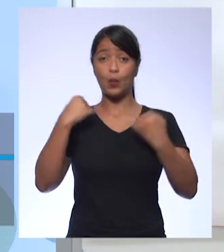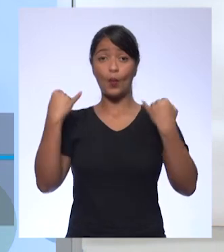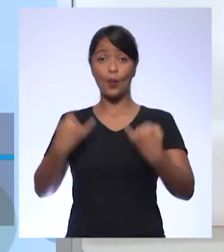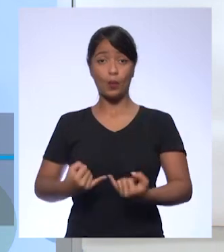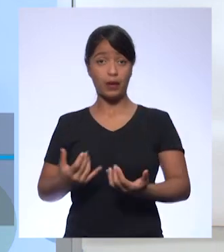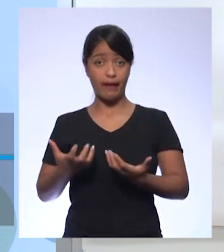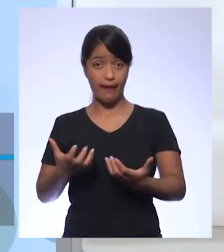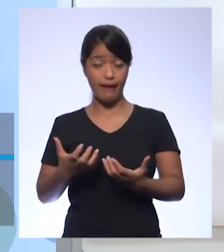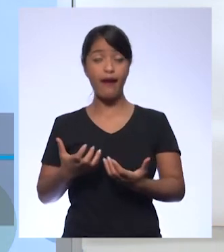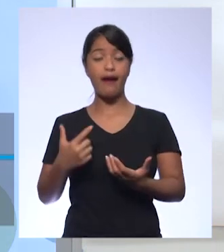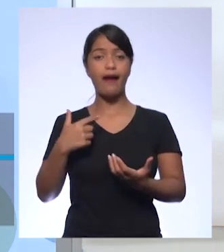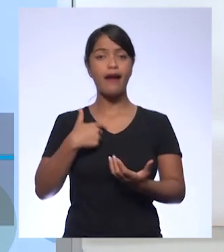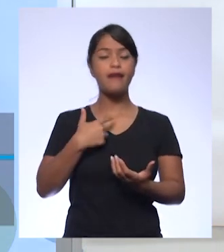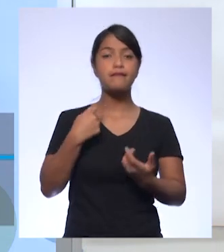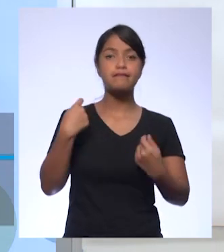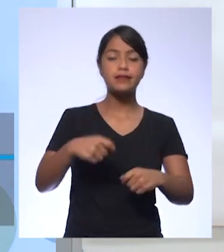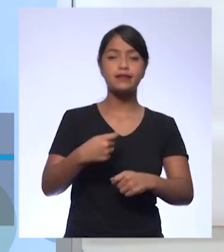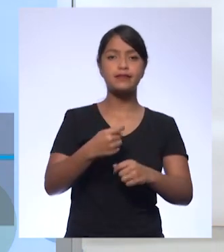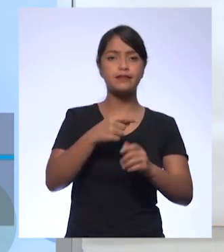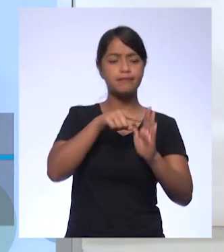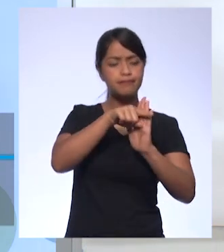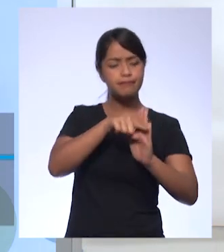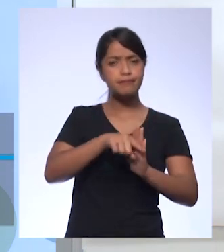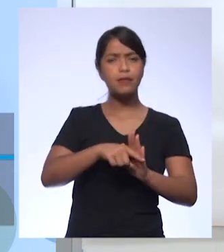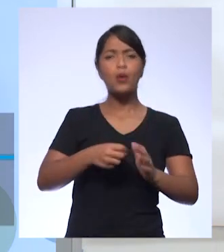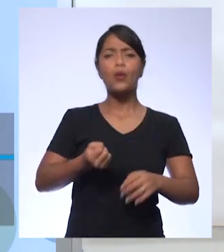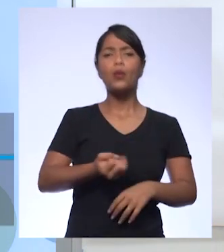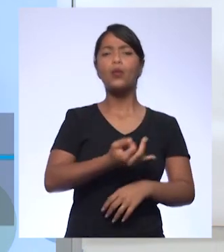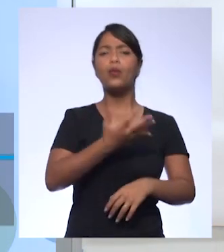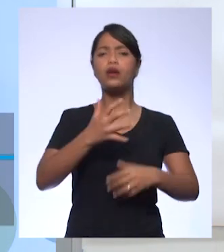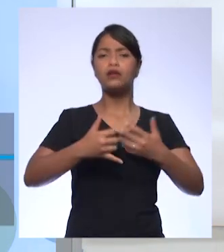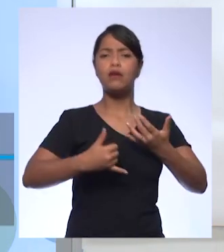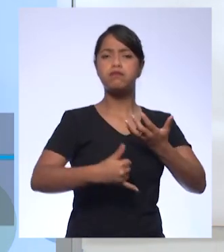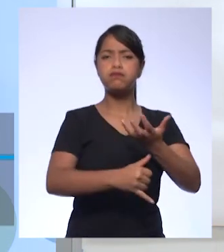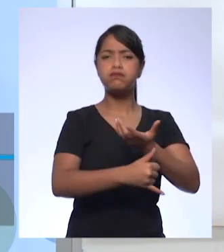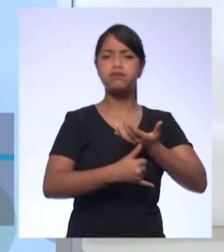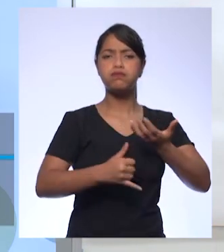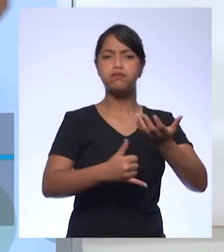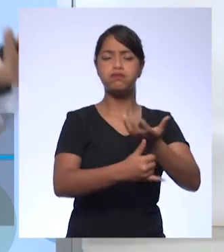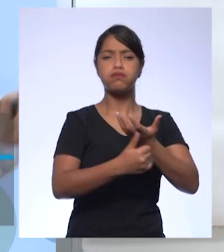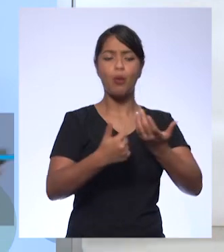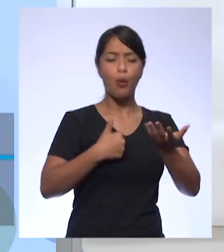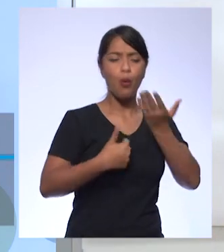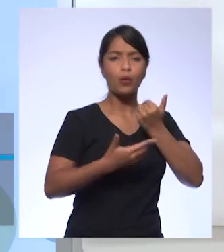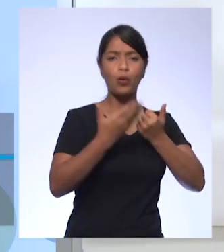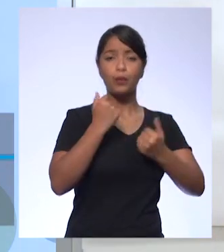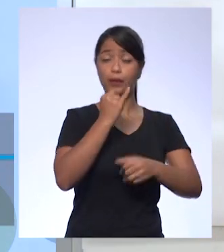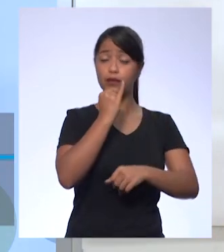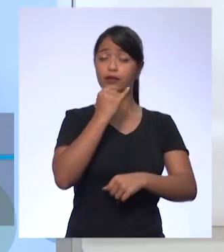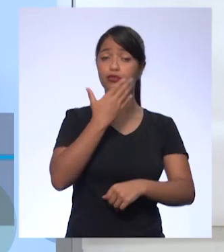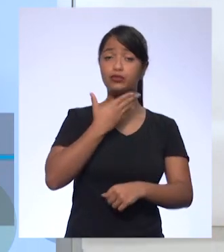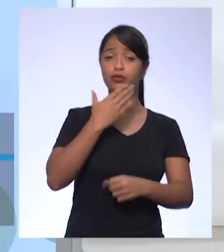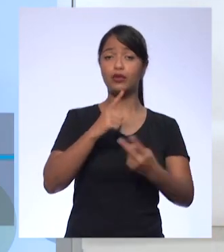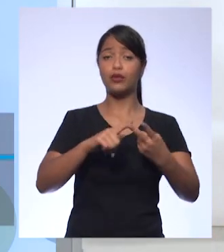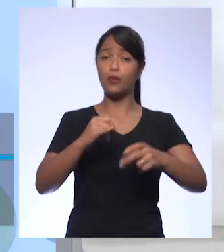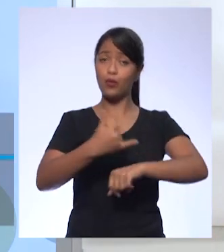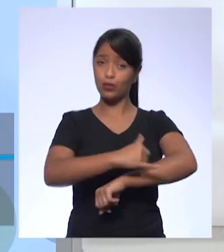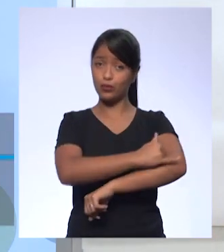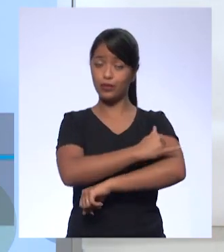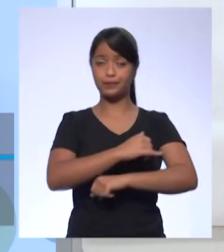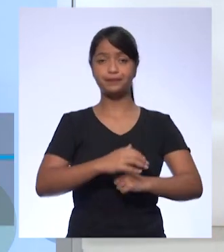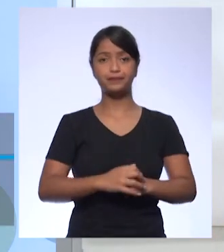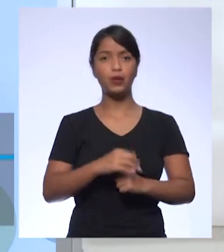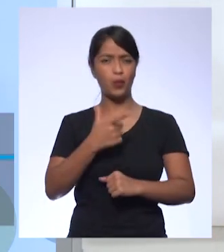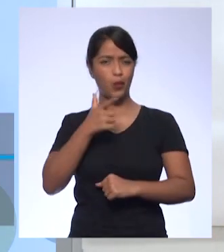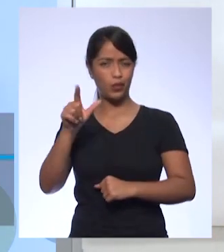coisa, eu tenho que ver a quantidade de calorias. E quantidade de caloria, gente, é açúcar e gordura. As outras coisas que vocês colocaram aí, proteínas,